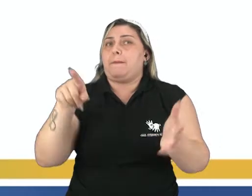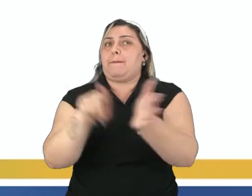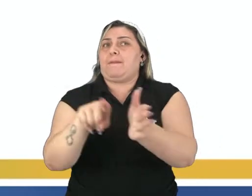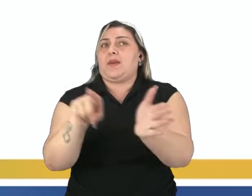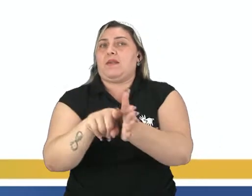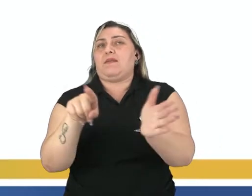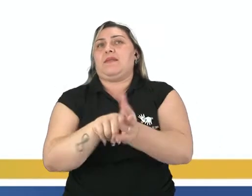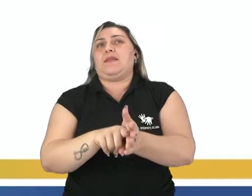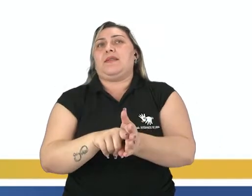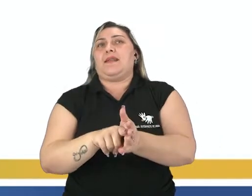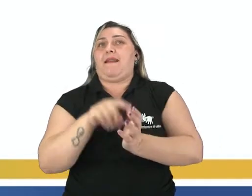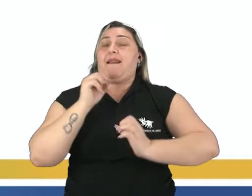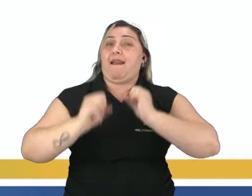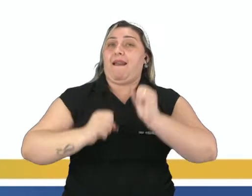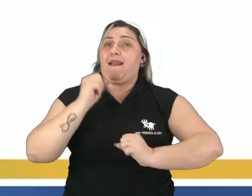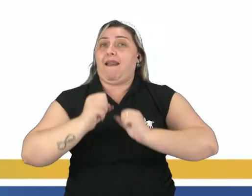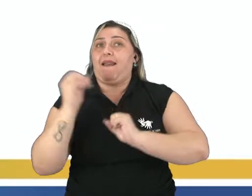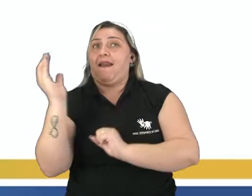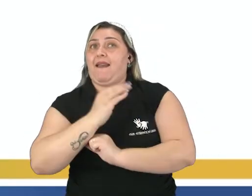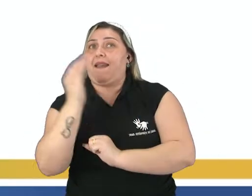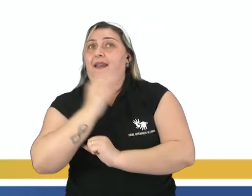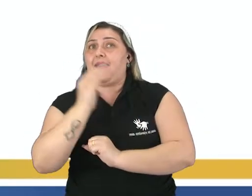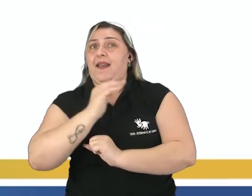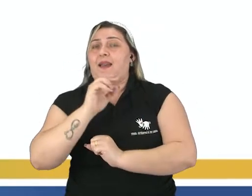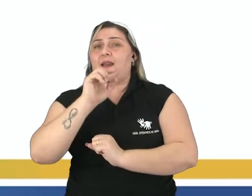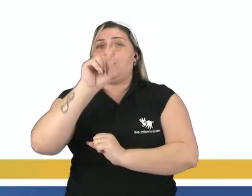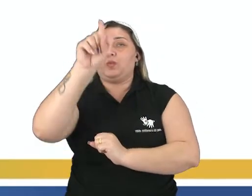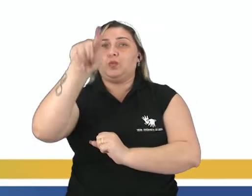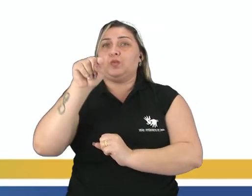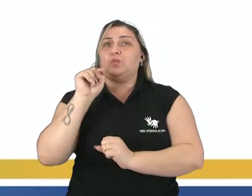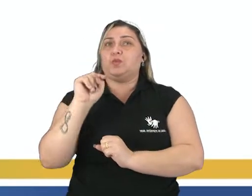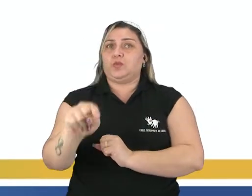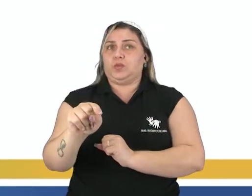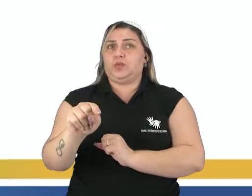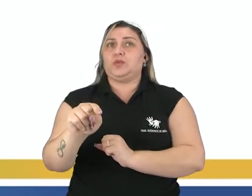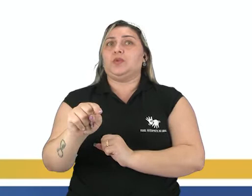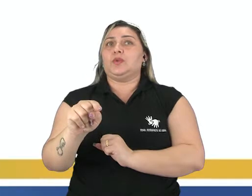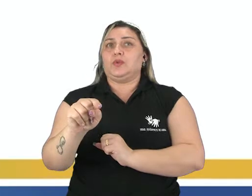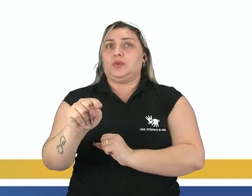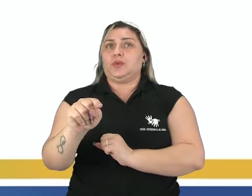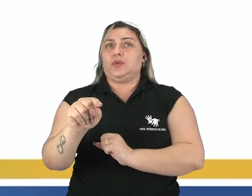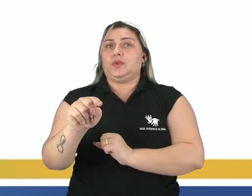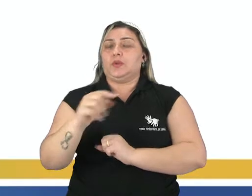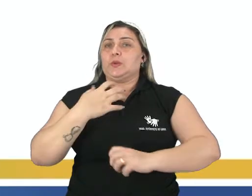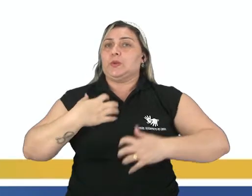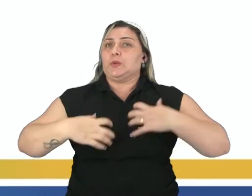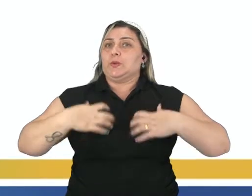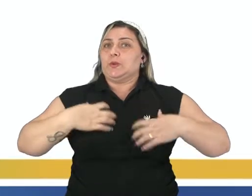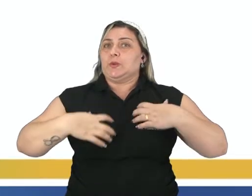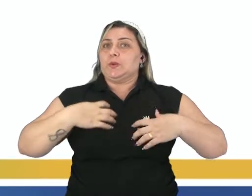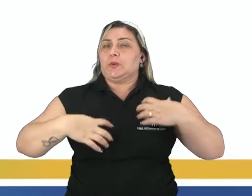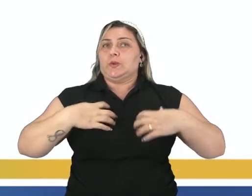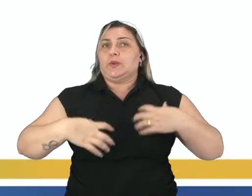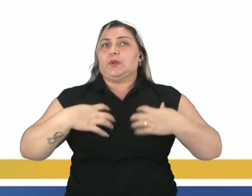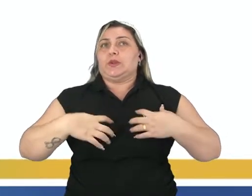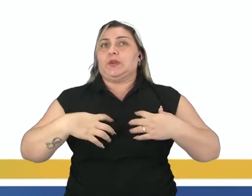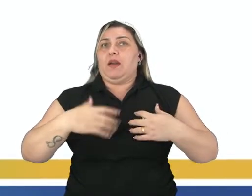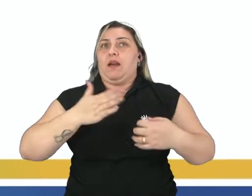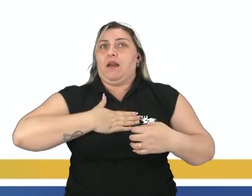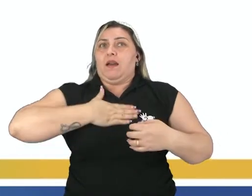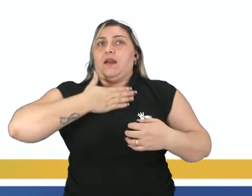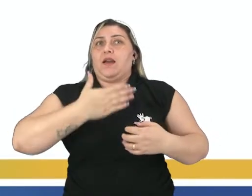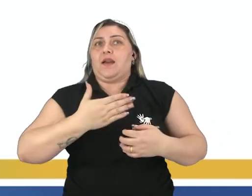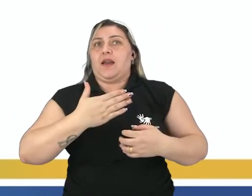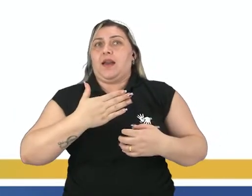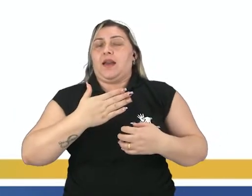perguntando. Chegou correndo, afobadão, o ponto de exclamação, bufando, muito excitado, entusiasmado ou